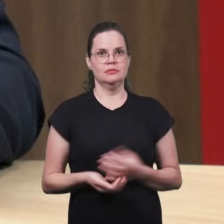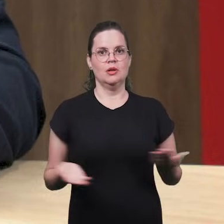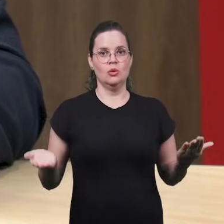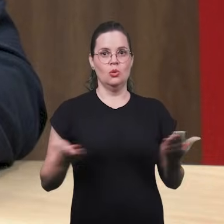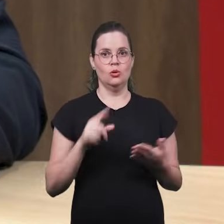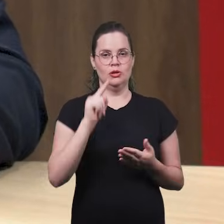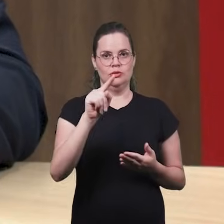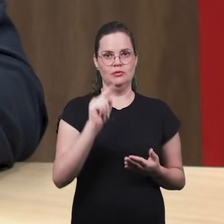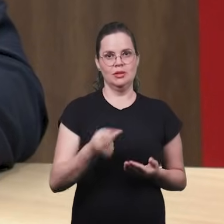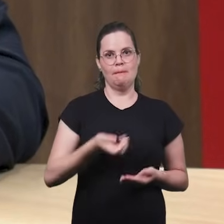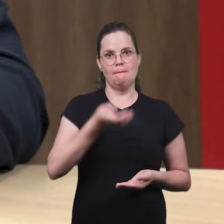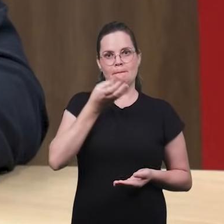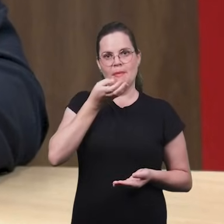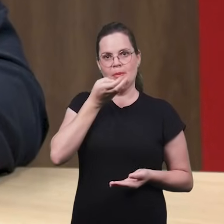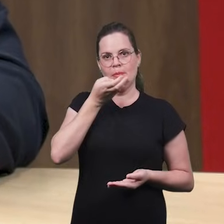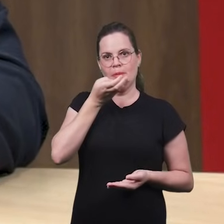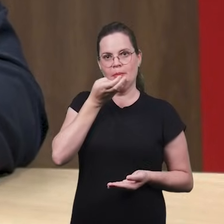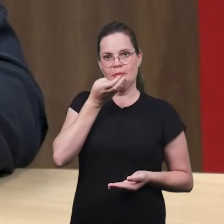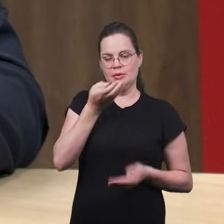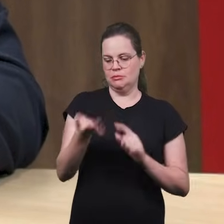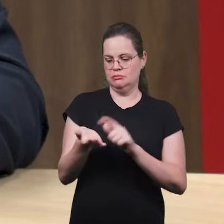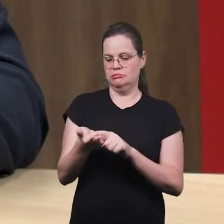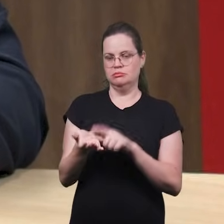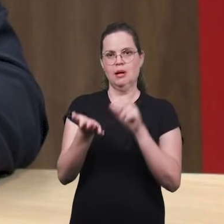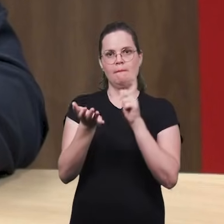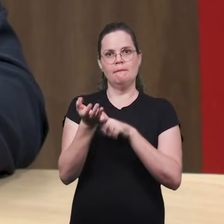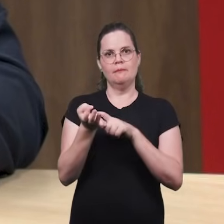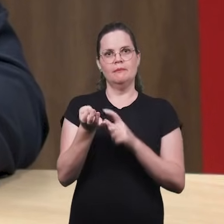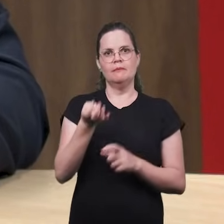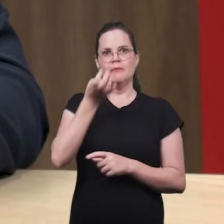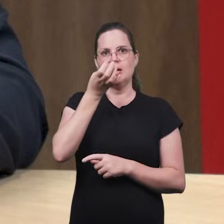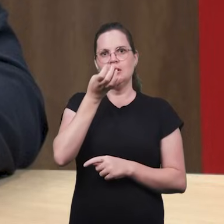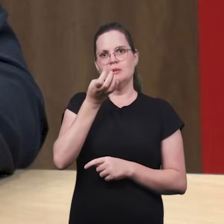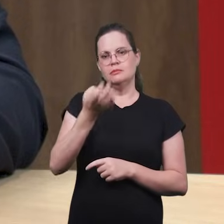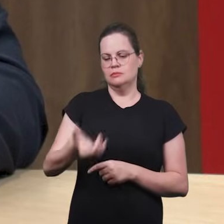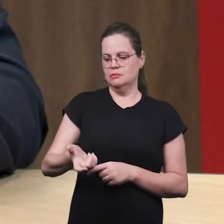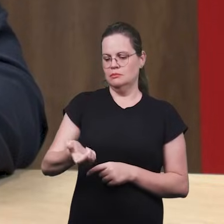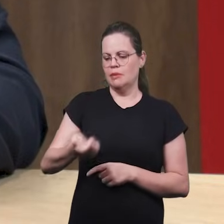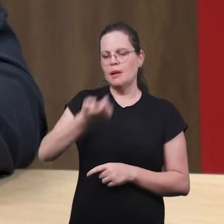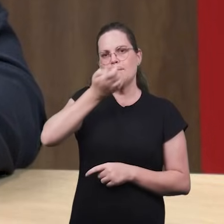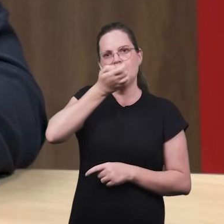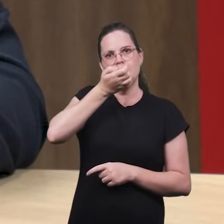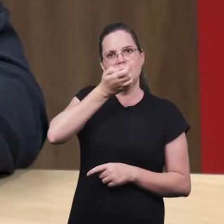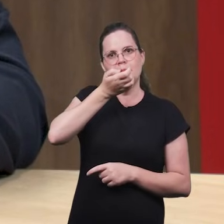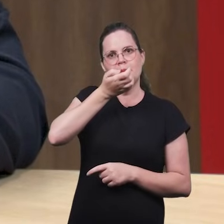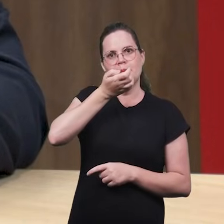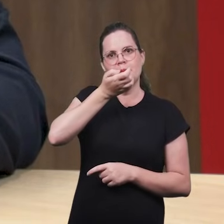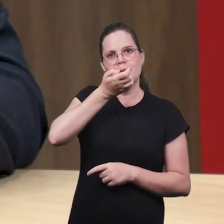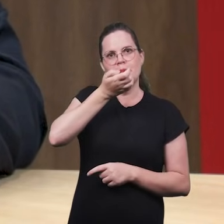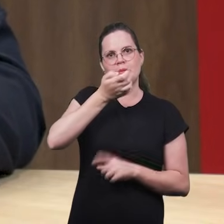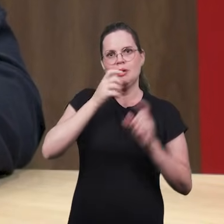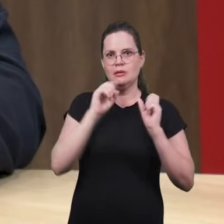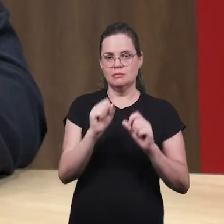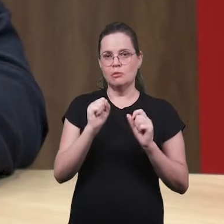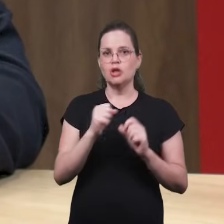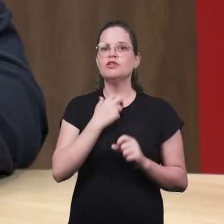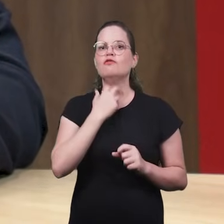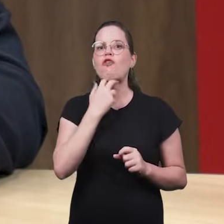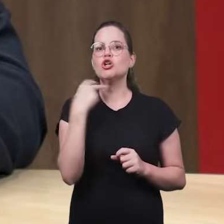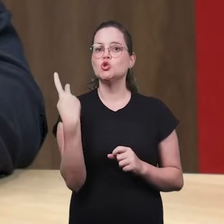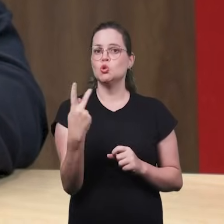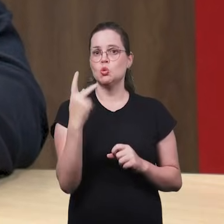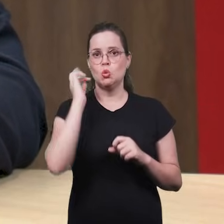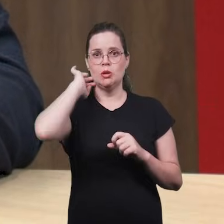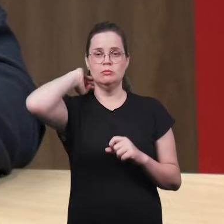você grava uma mensagem no seu WhatsApp. Se você quiser, você tem 2 formas de fazer. Uma é você gravar seu tom de